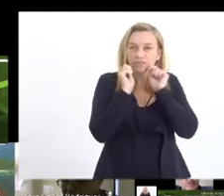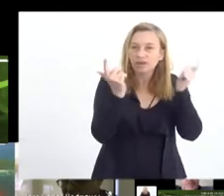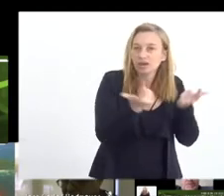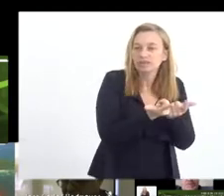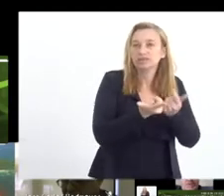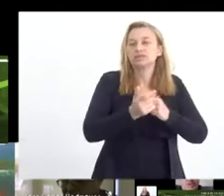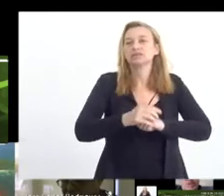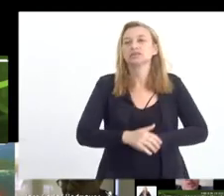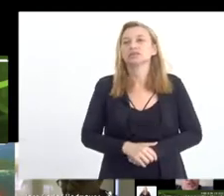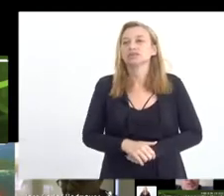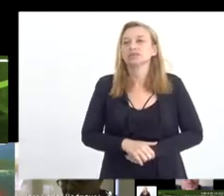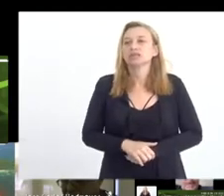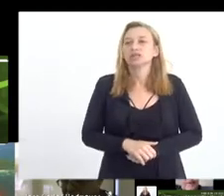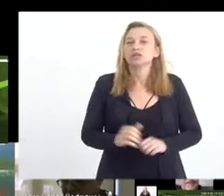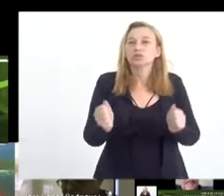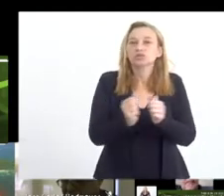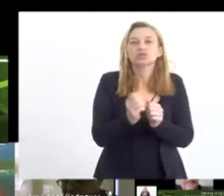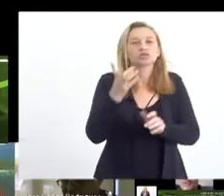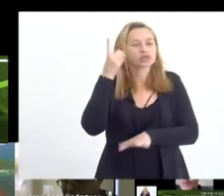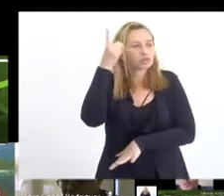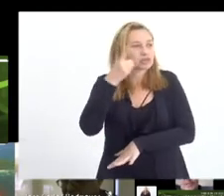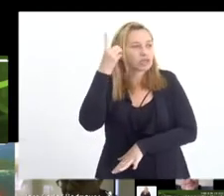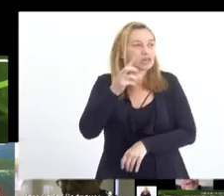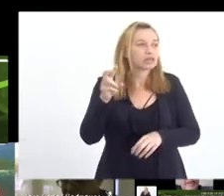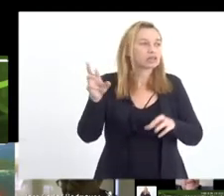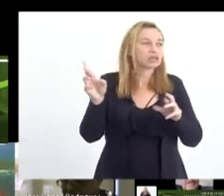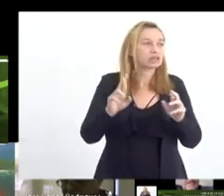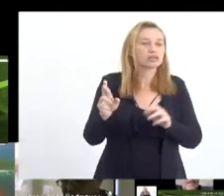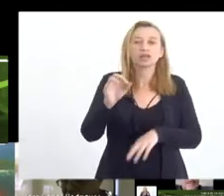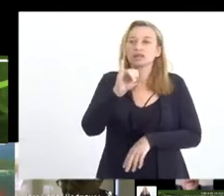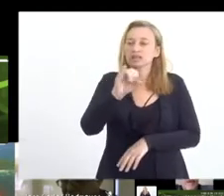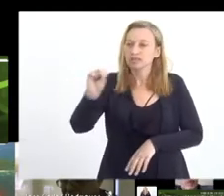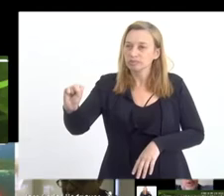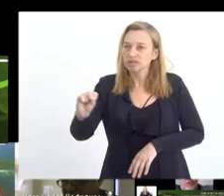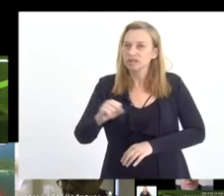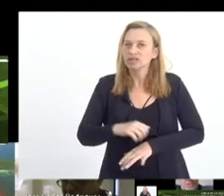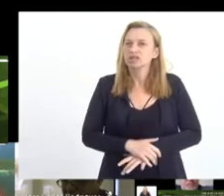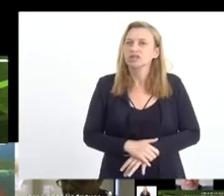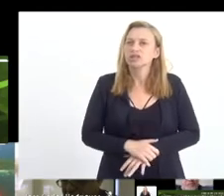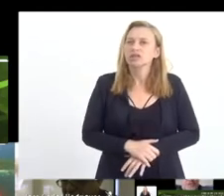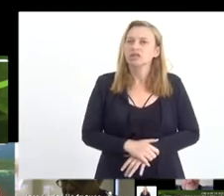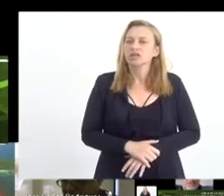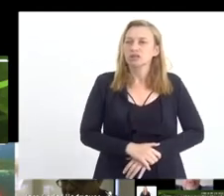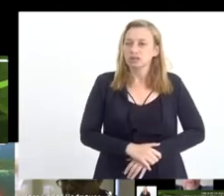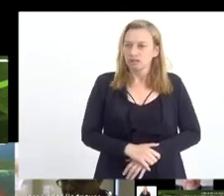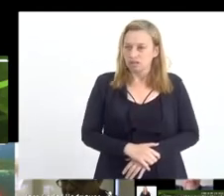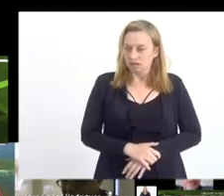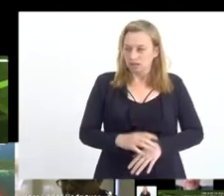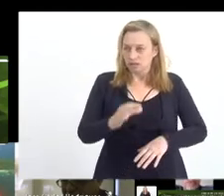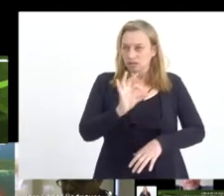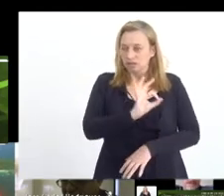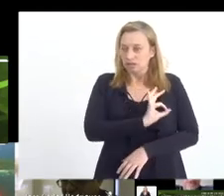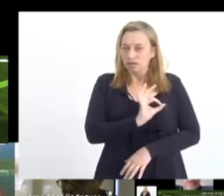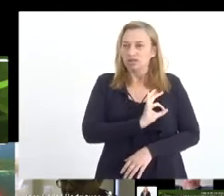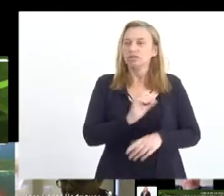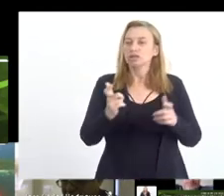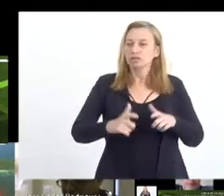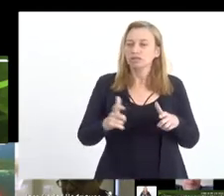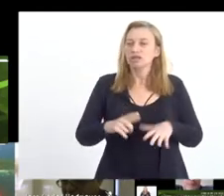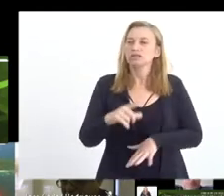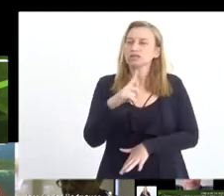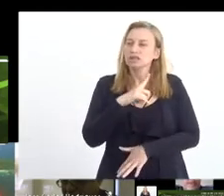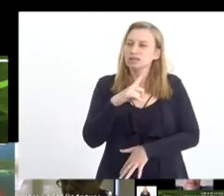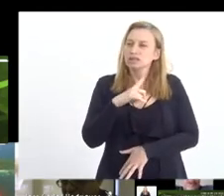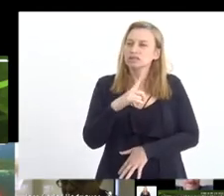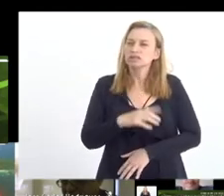Legislativa, junto com os parlamentares, a questão do ICMS, né? Um reforço de policiamento que certamente teremos e